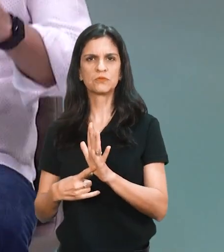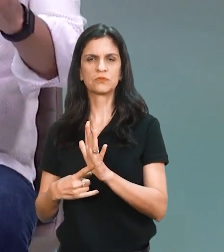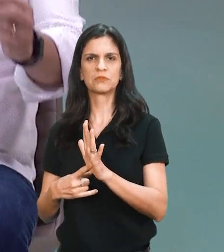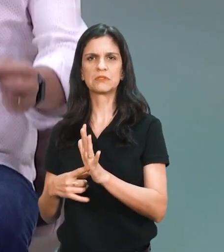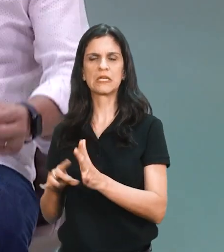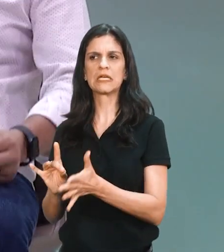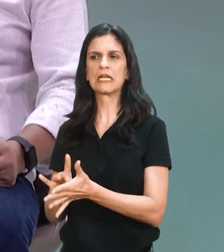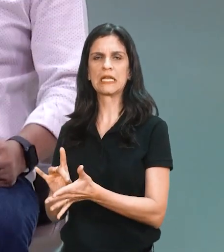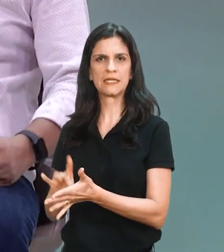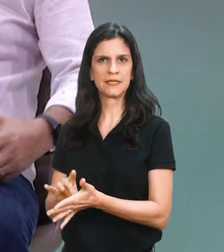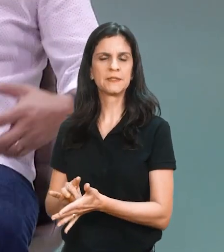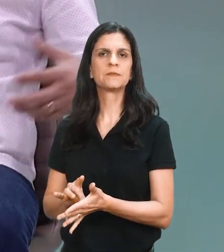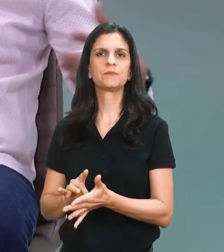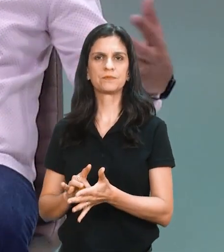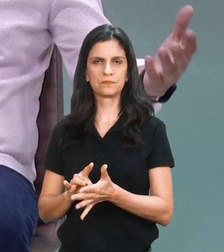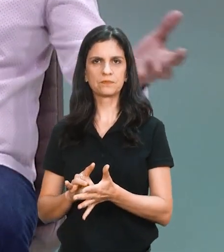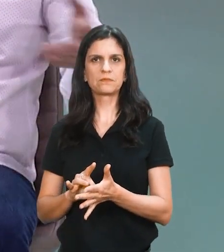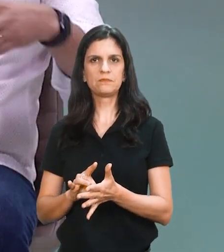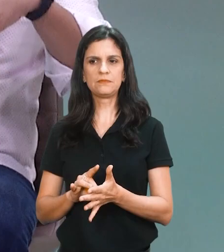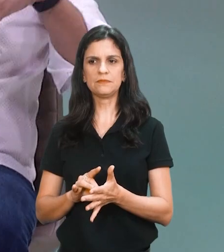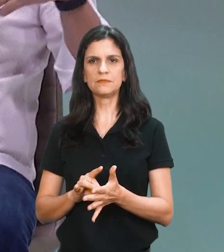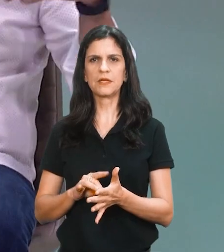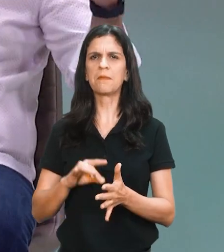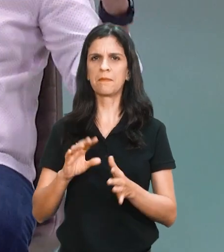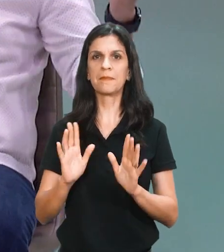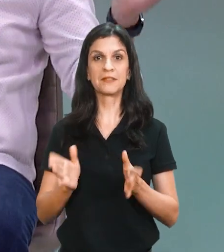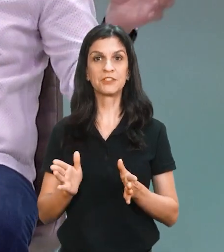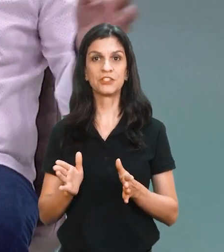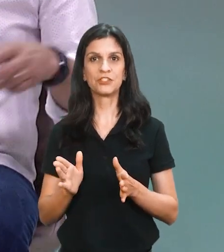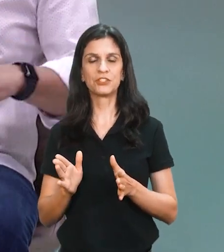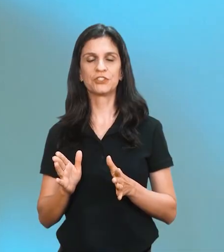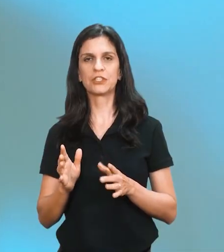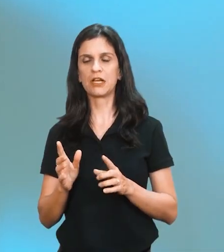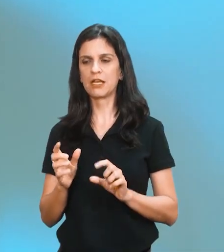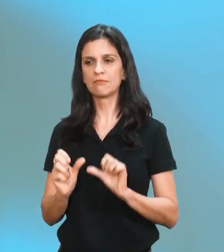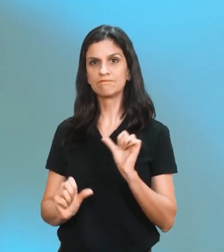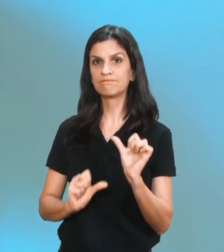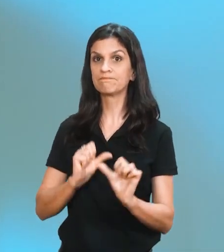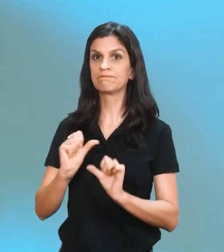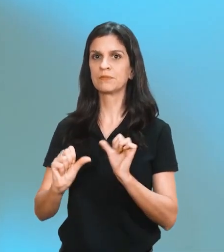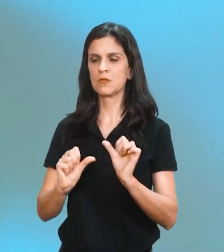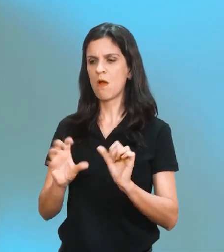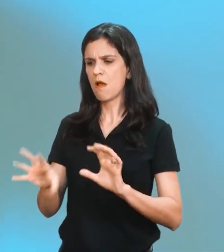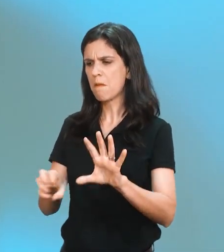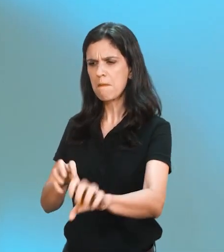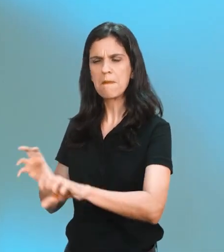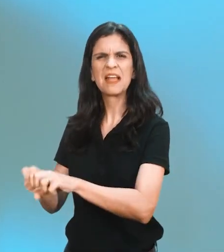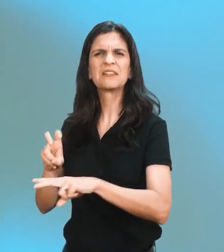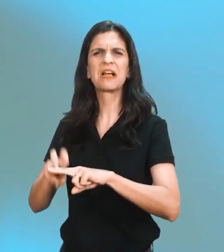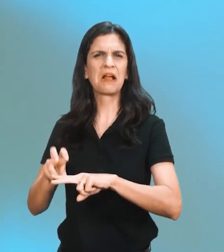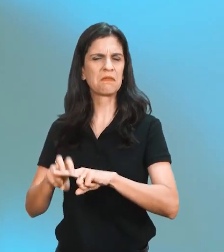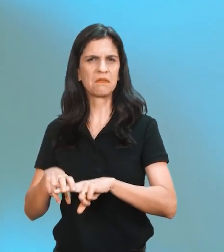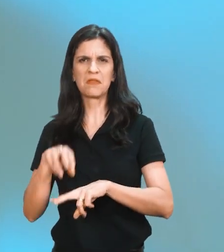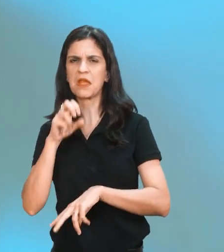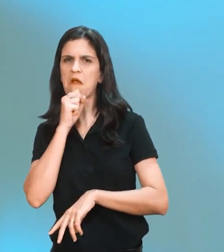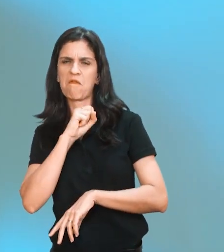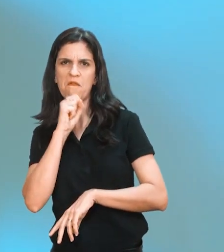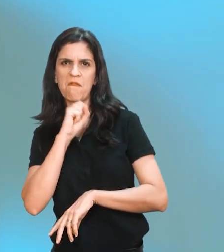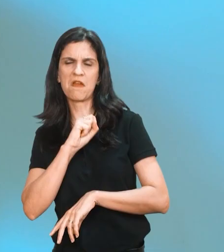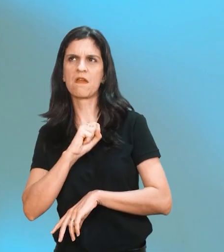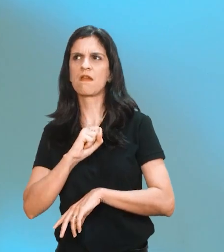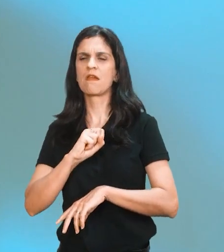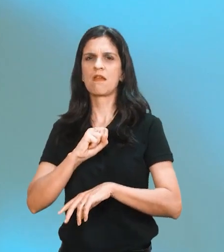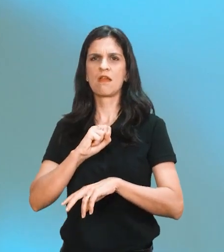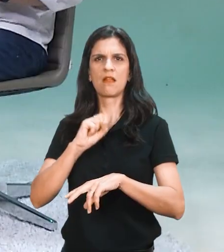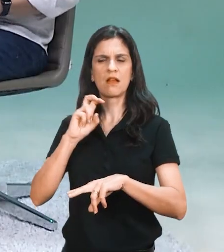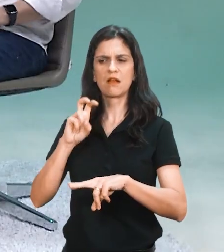em resposta a isso, já recolheram cadeiras que estavam quebradas, que estavam sem condições de uso, para pelo menos eles